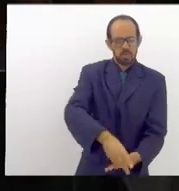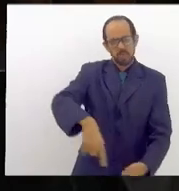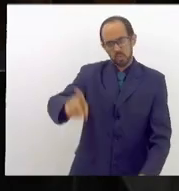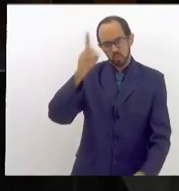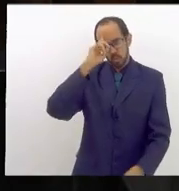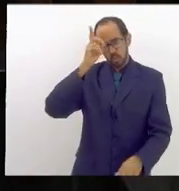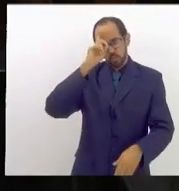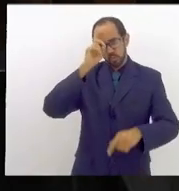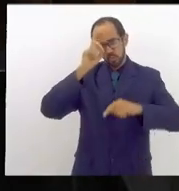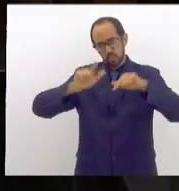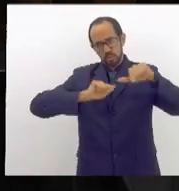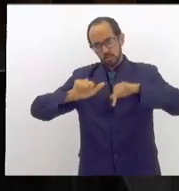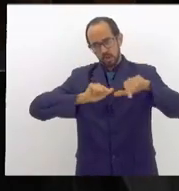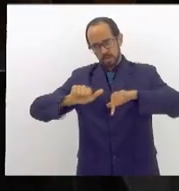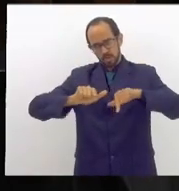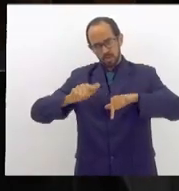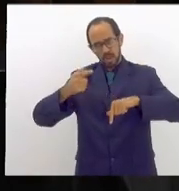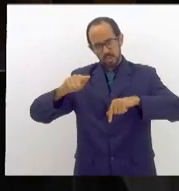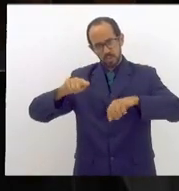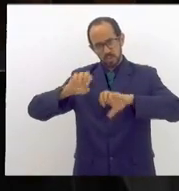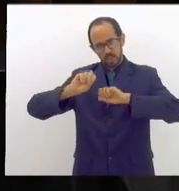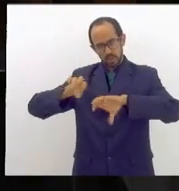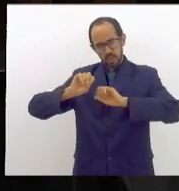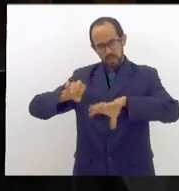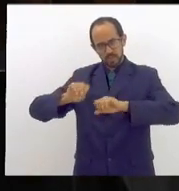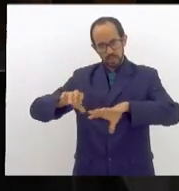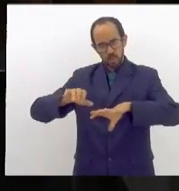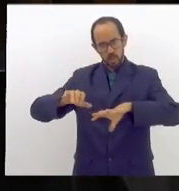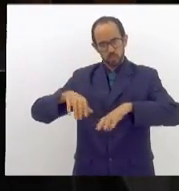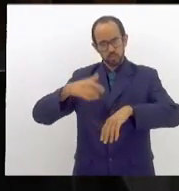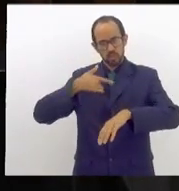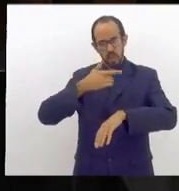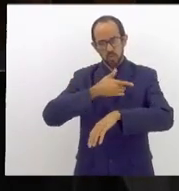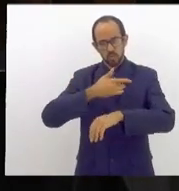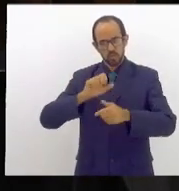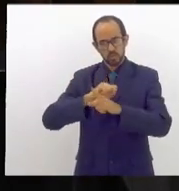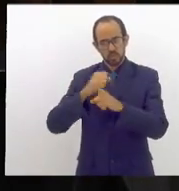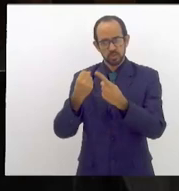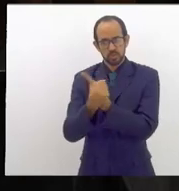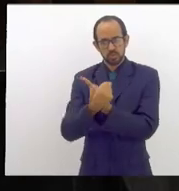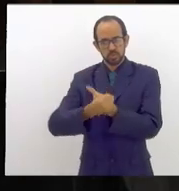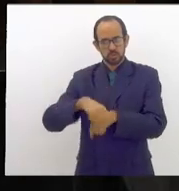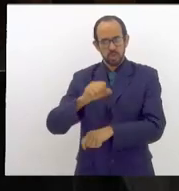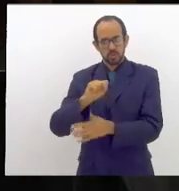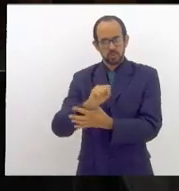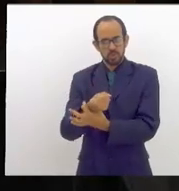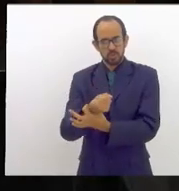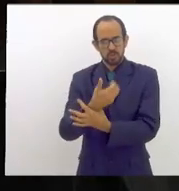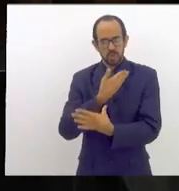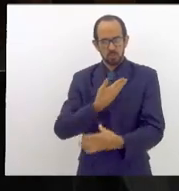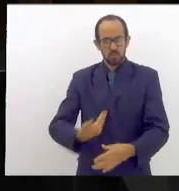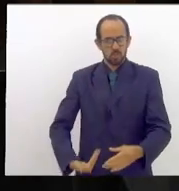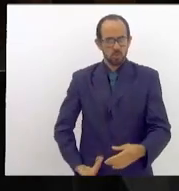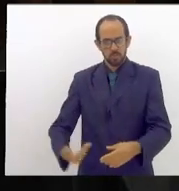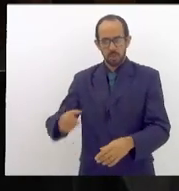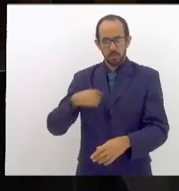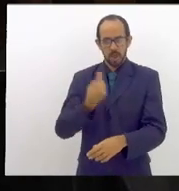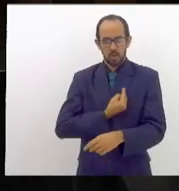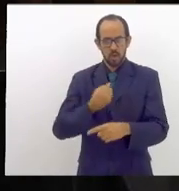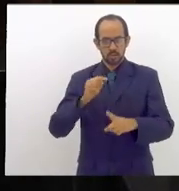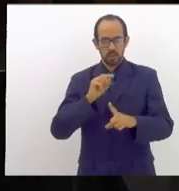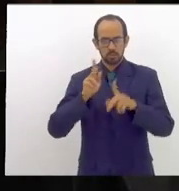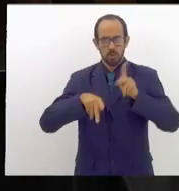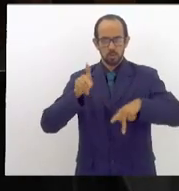garantindo educação garantindo saúde garantindo Assistência Social garantindo Segurança Pública para nossa população